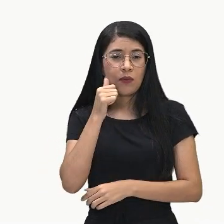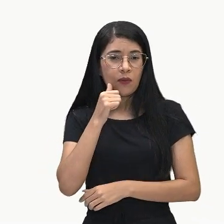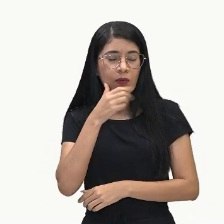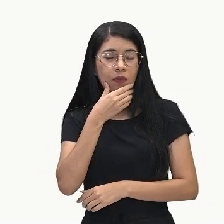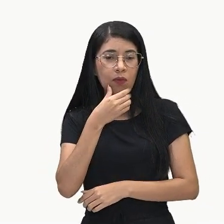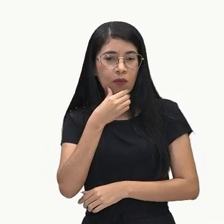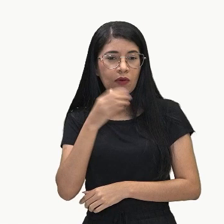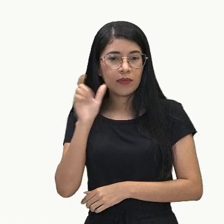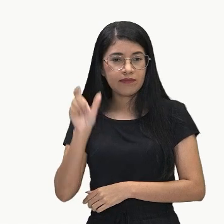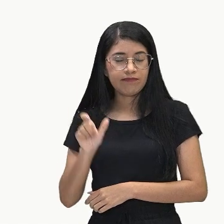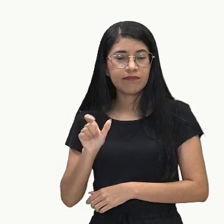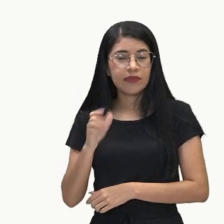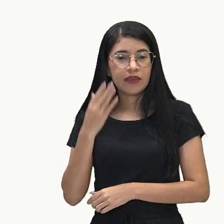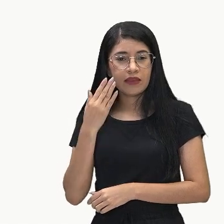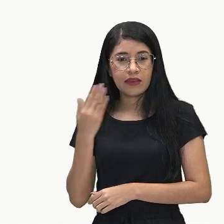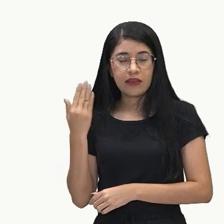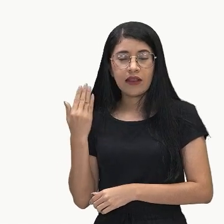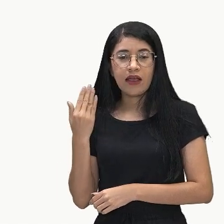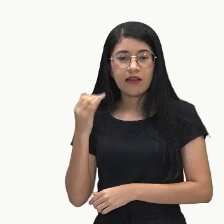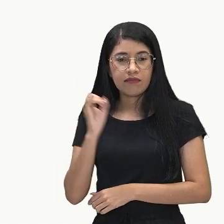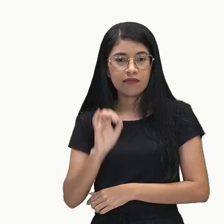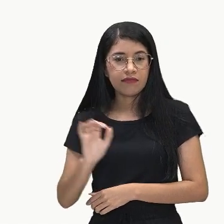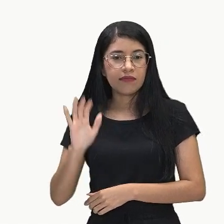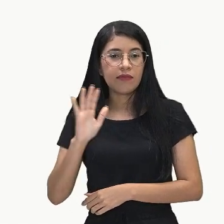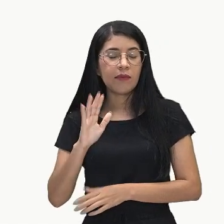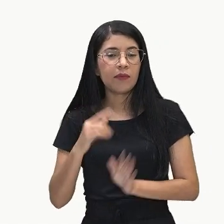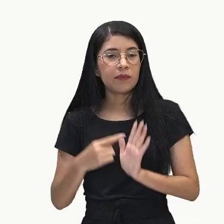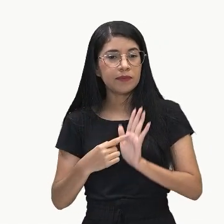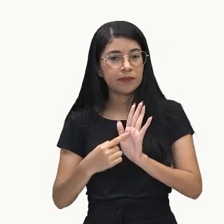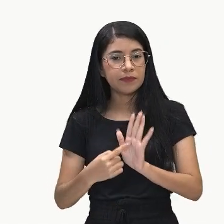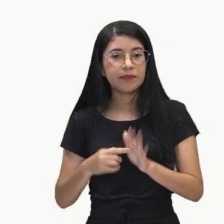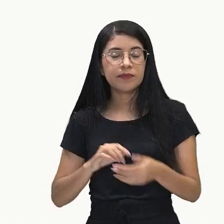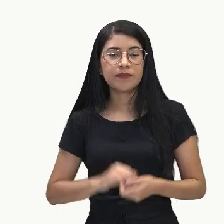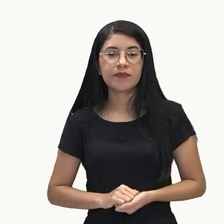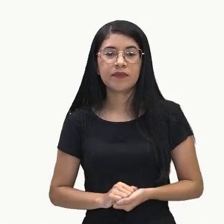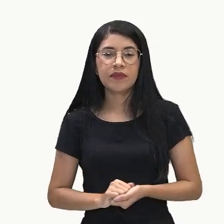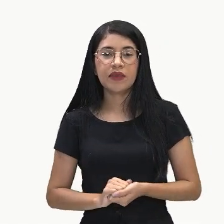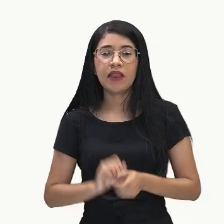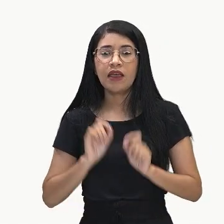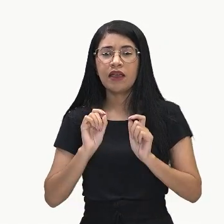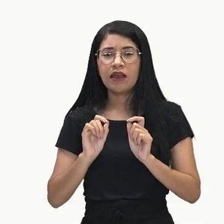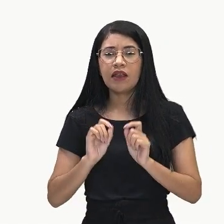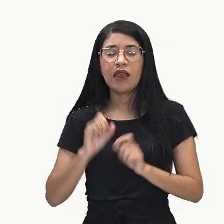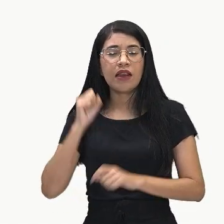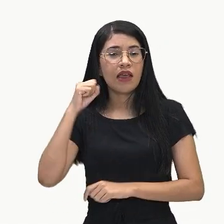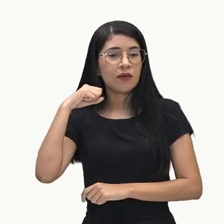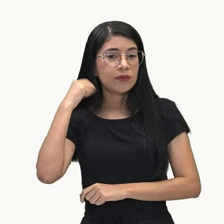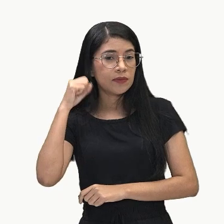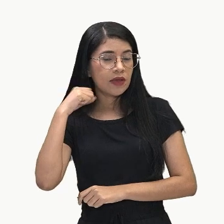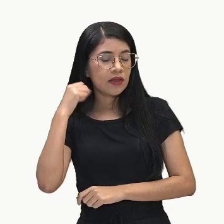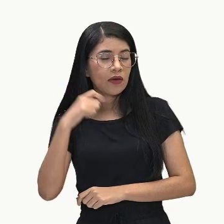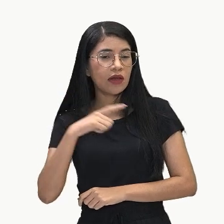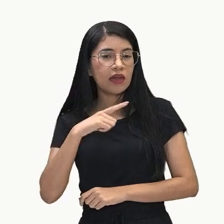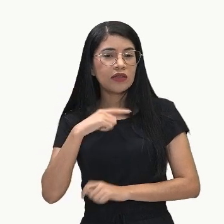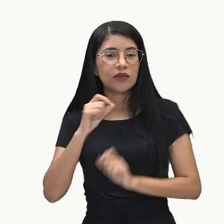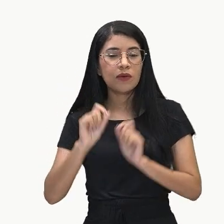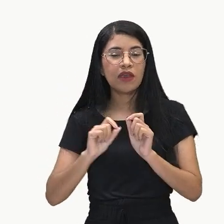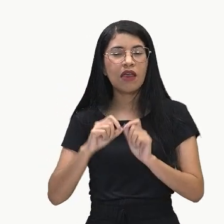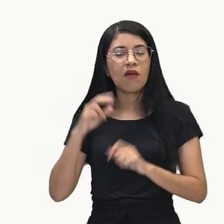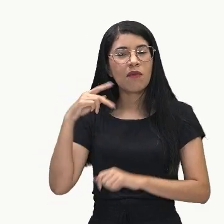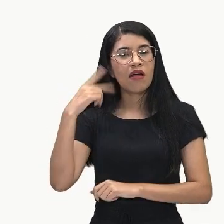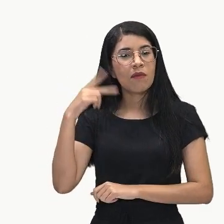McCarthy, que era esse camarada aqui que eu vos apresento, era justamente um senador que tinha uma política